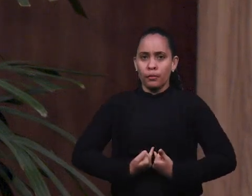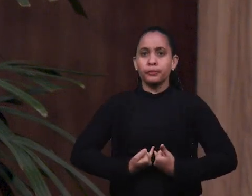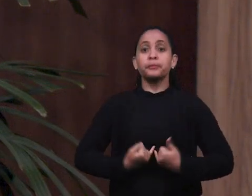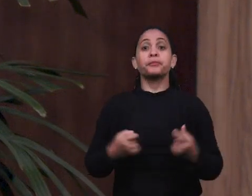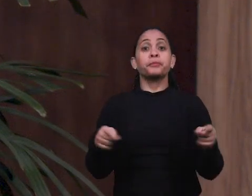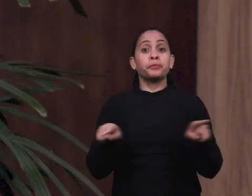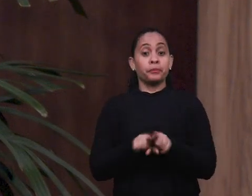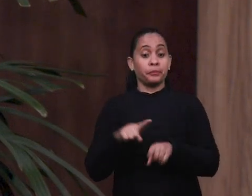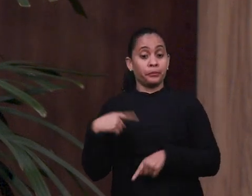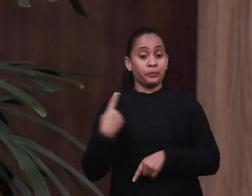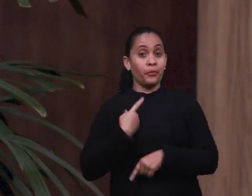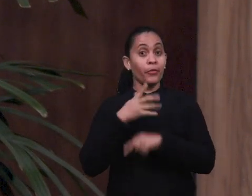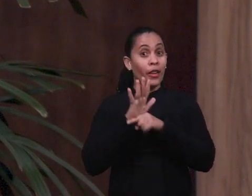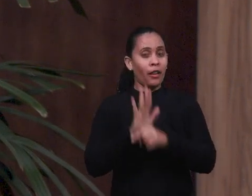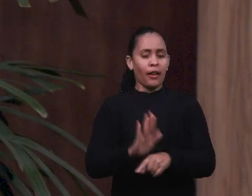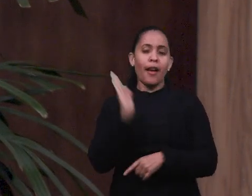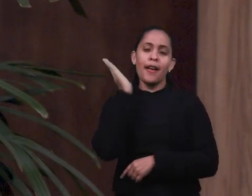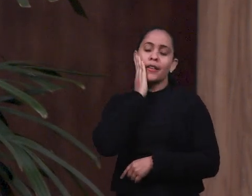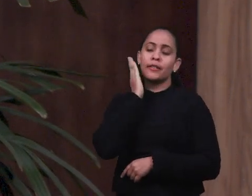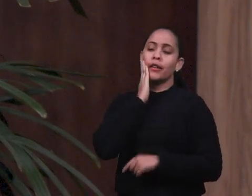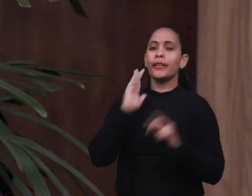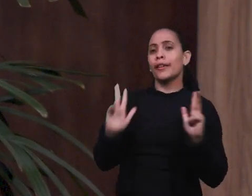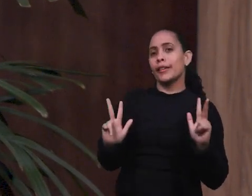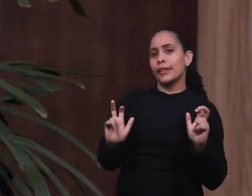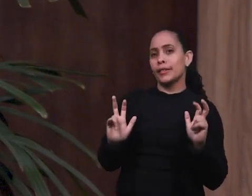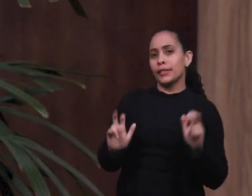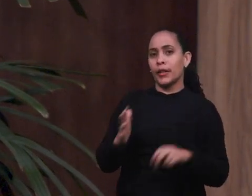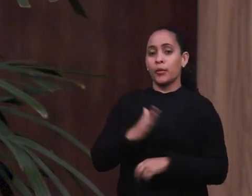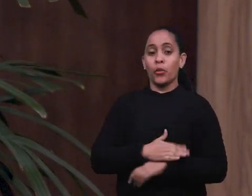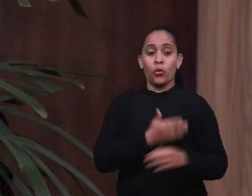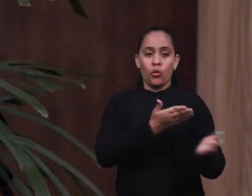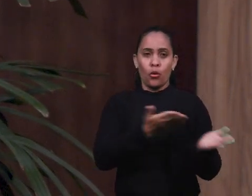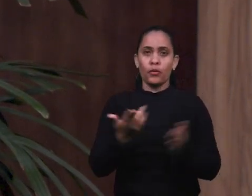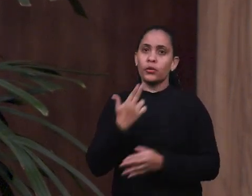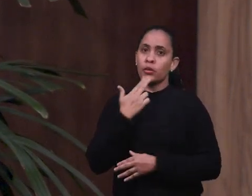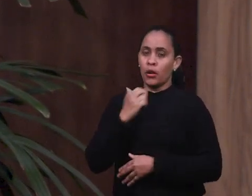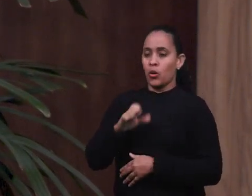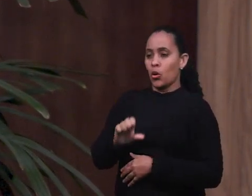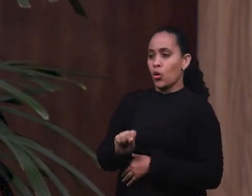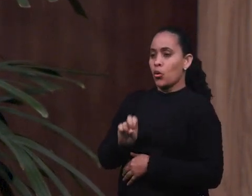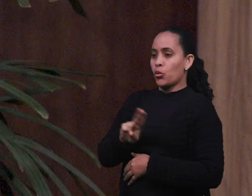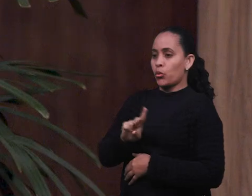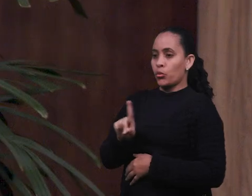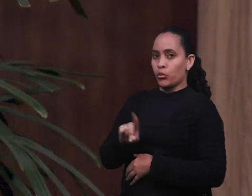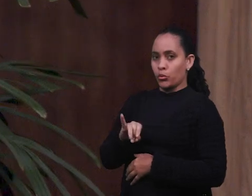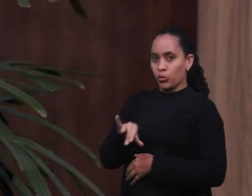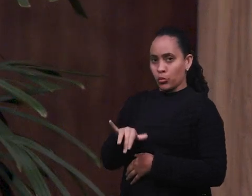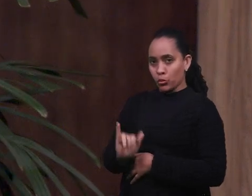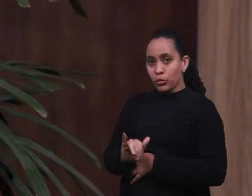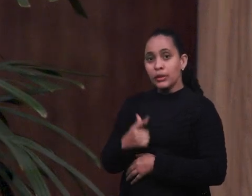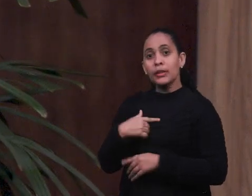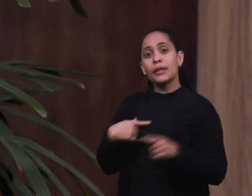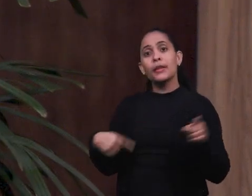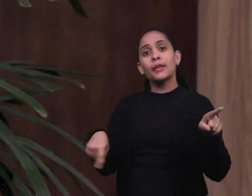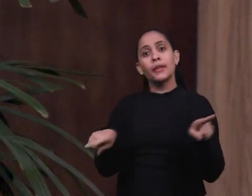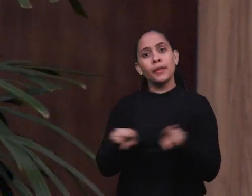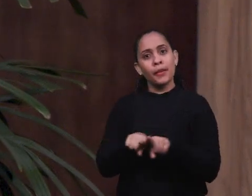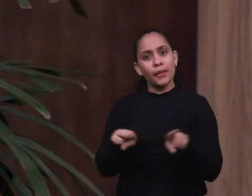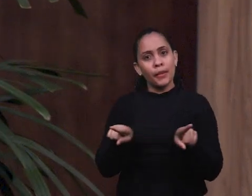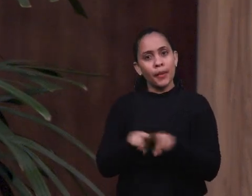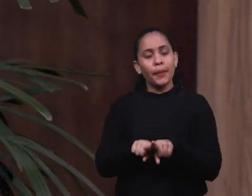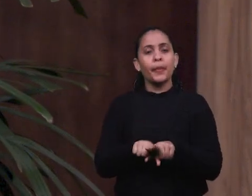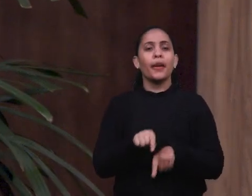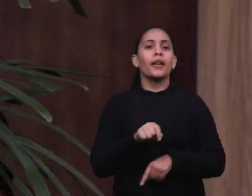E para nos ajudar a entender este tema, convidei a nutricionista Suzy Araújo e a doutora